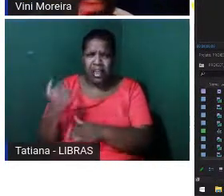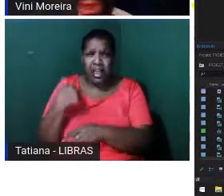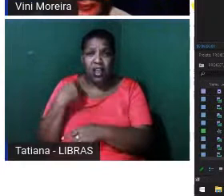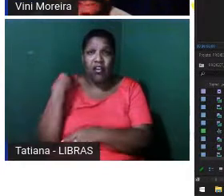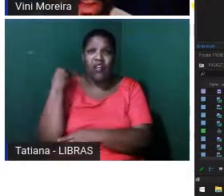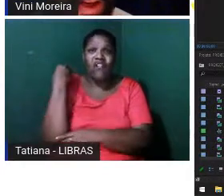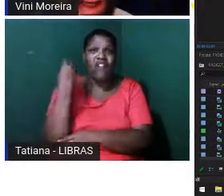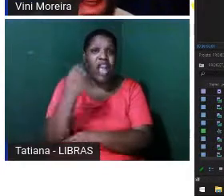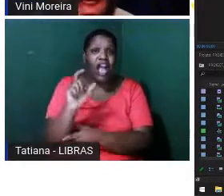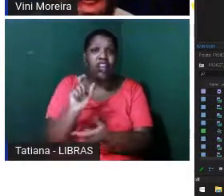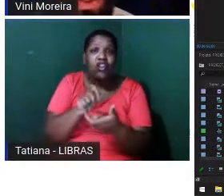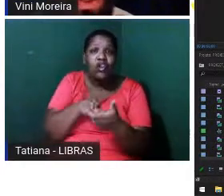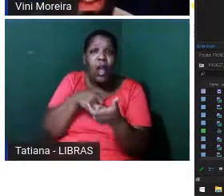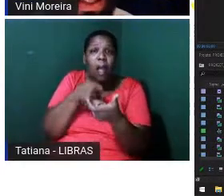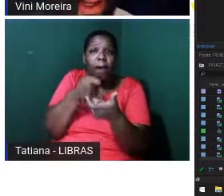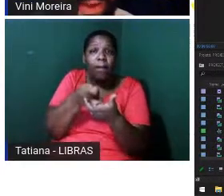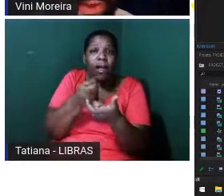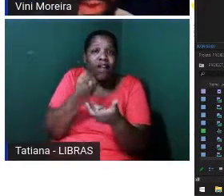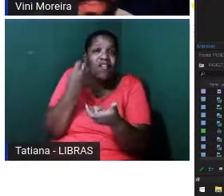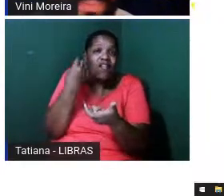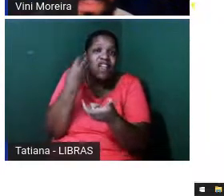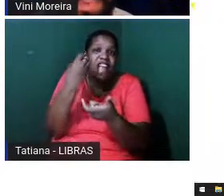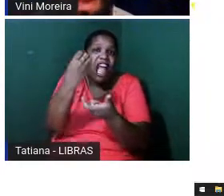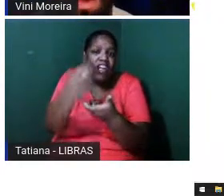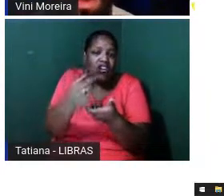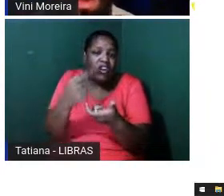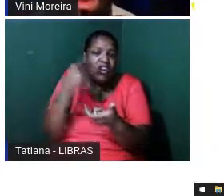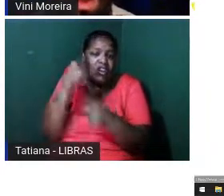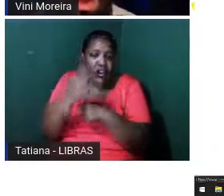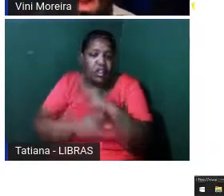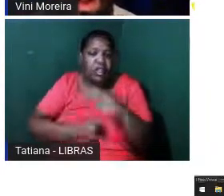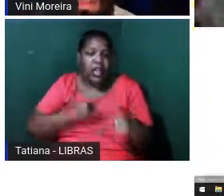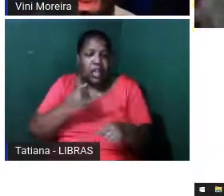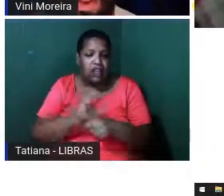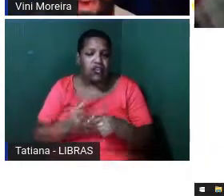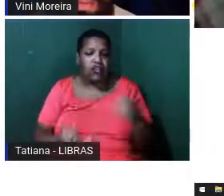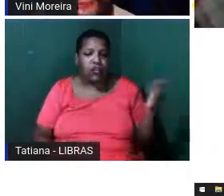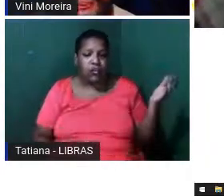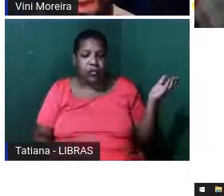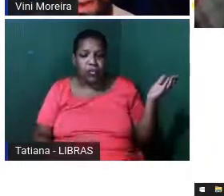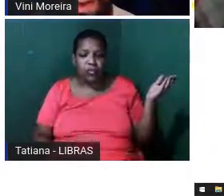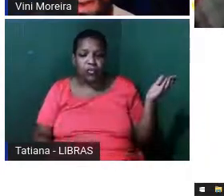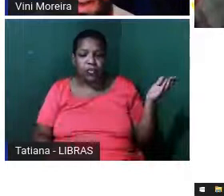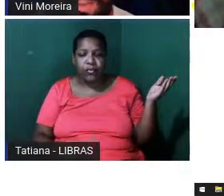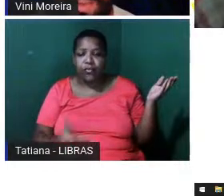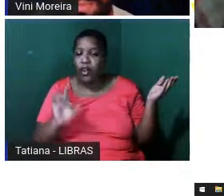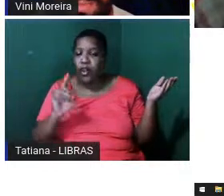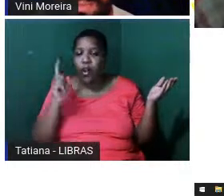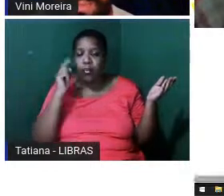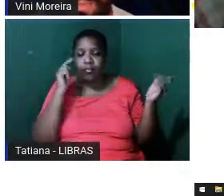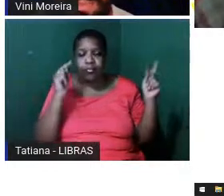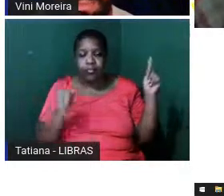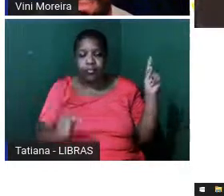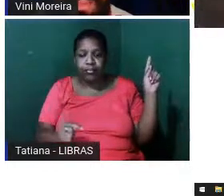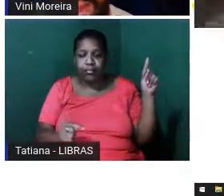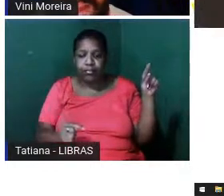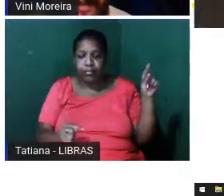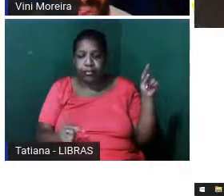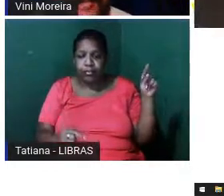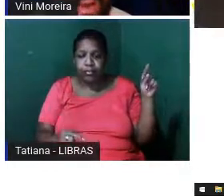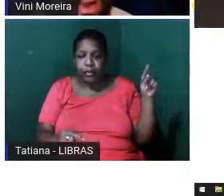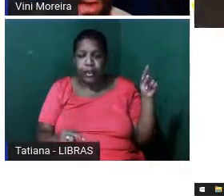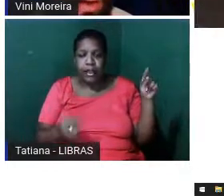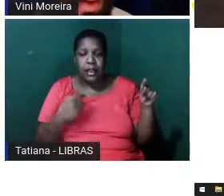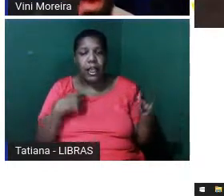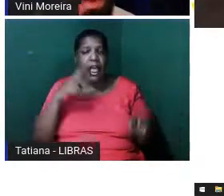viagem a palavra chave aqui nesse site pesquisei viagem aqui em cima a